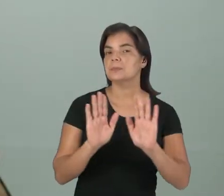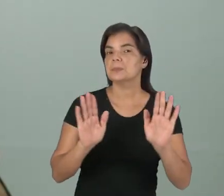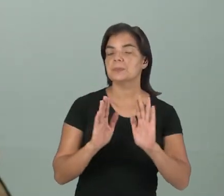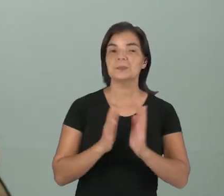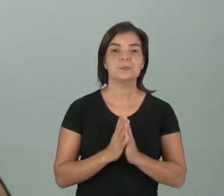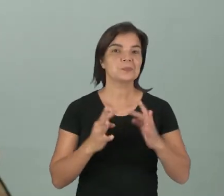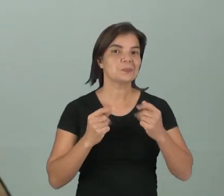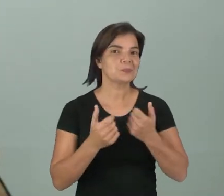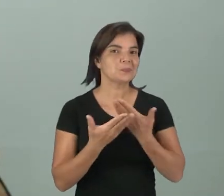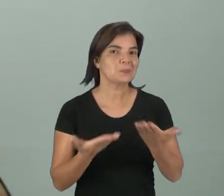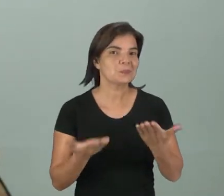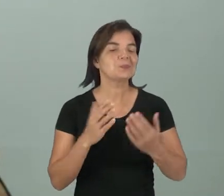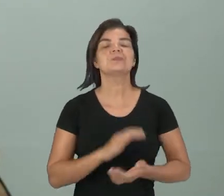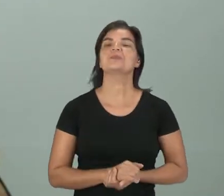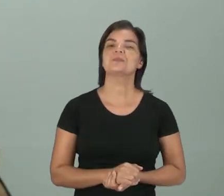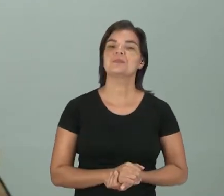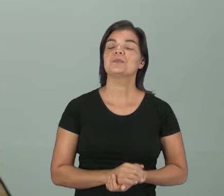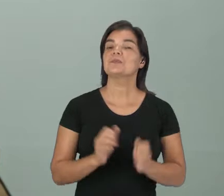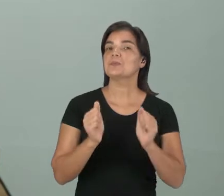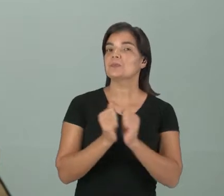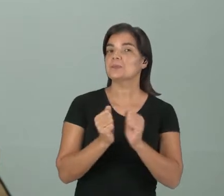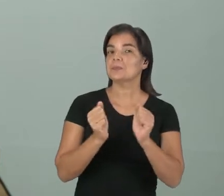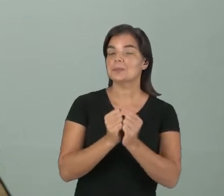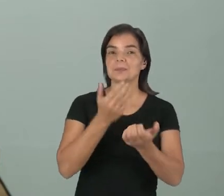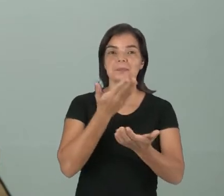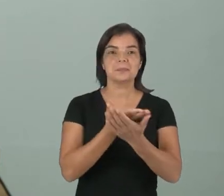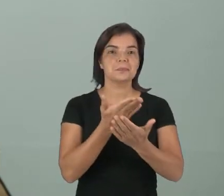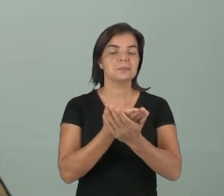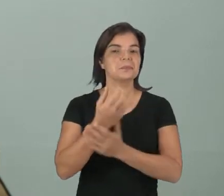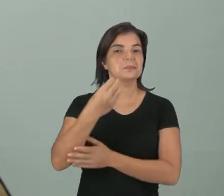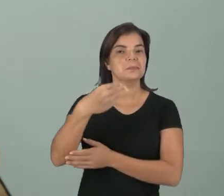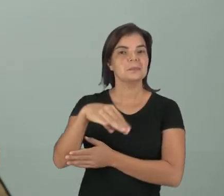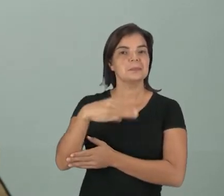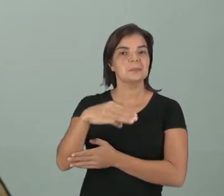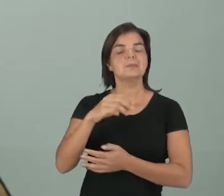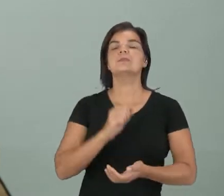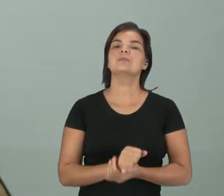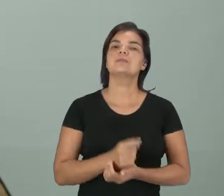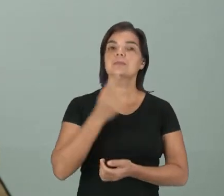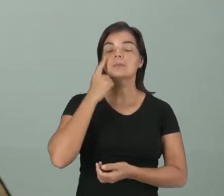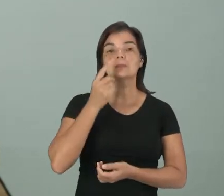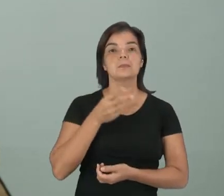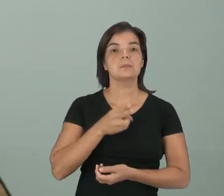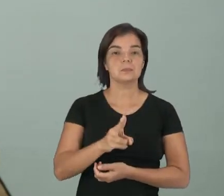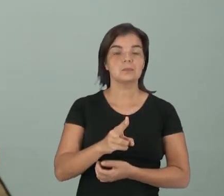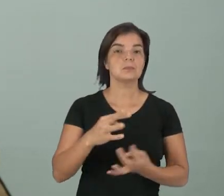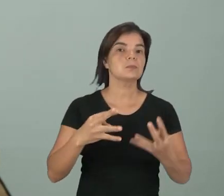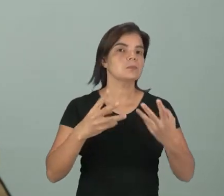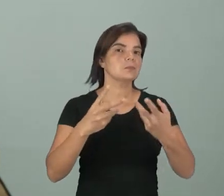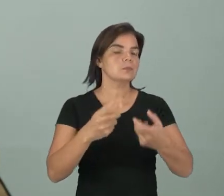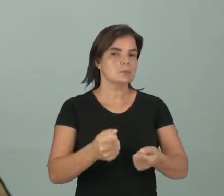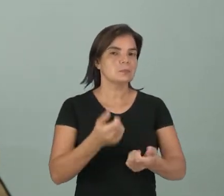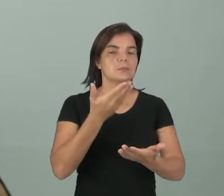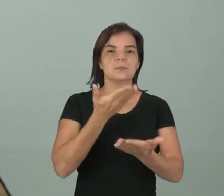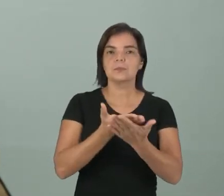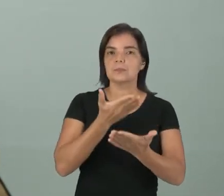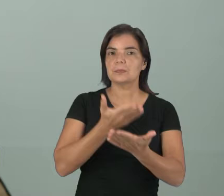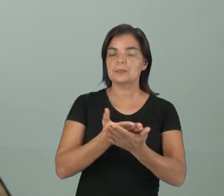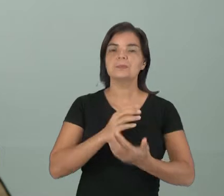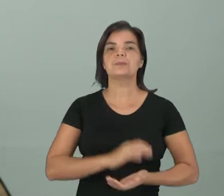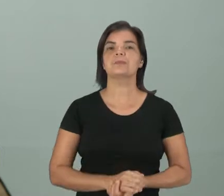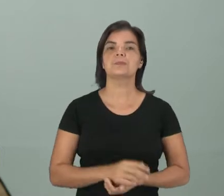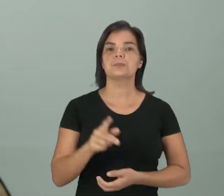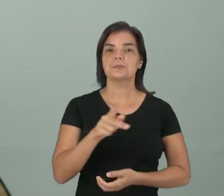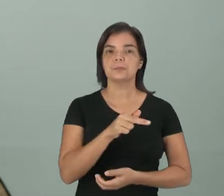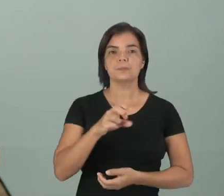Olá, turma! Estamos aqui hoje juntos para mais uma aula de matemática. Vamos dar continuidade a tudo aquilo que estávamos vendo.